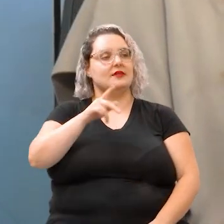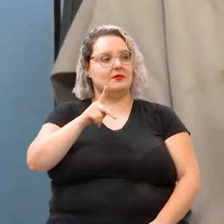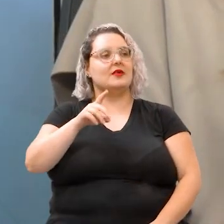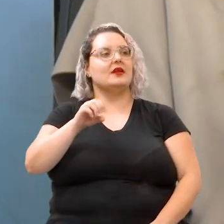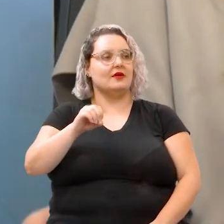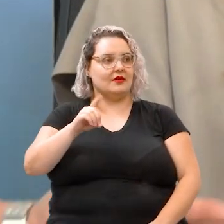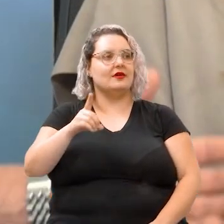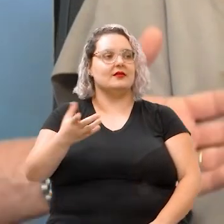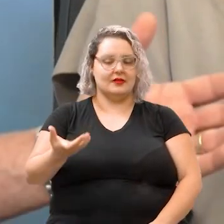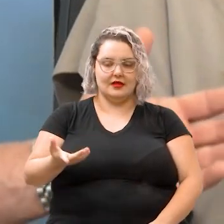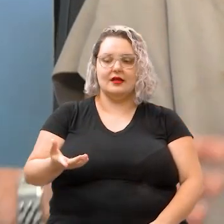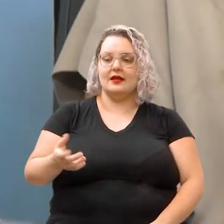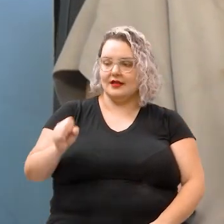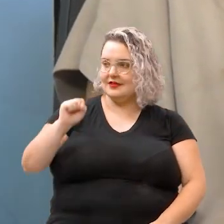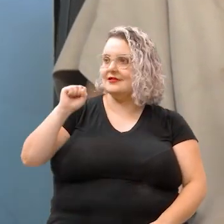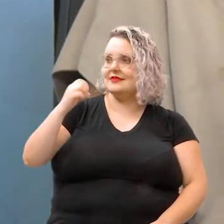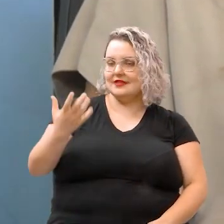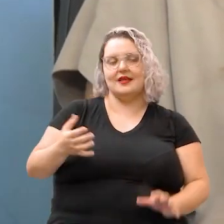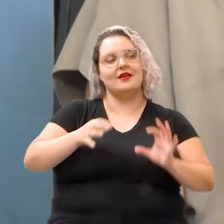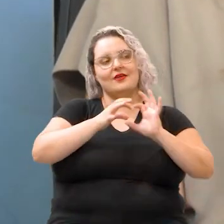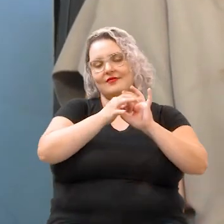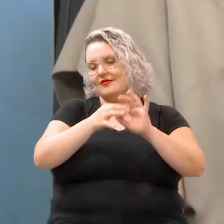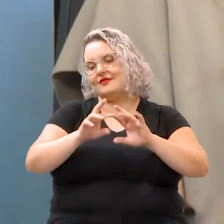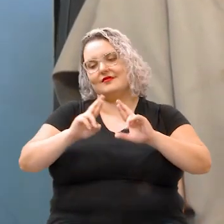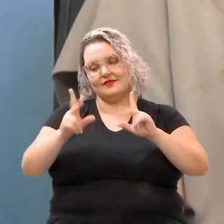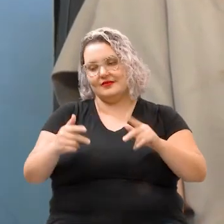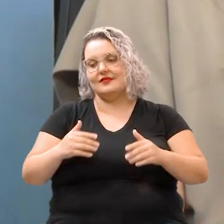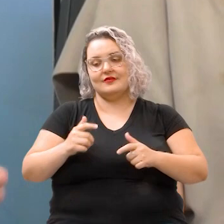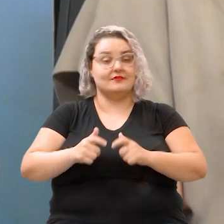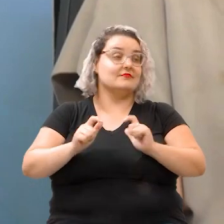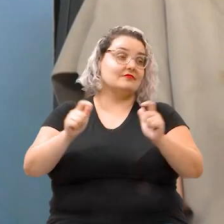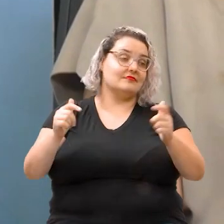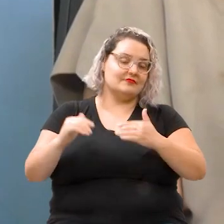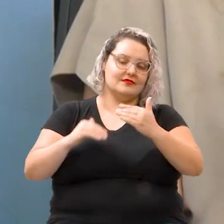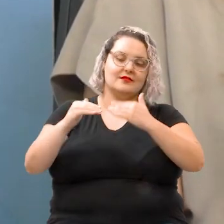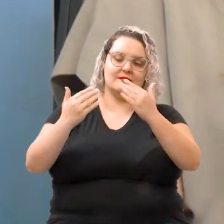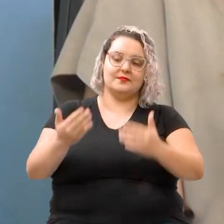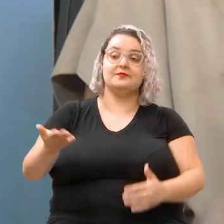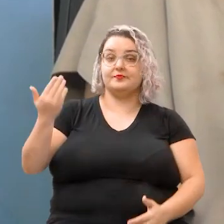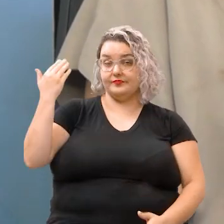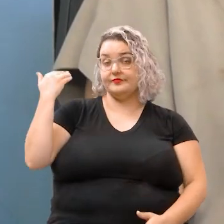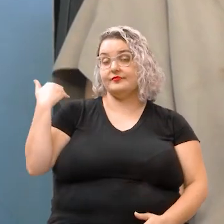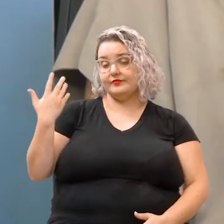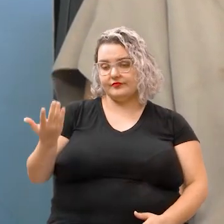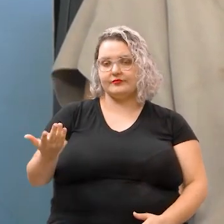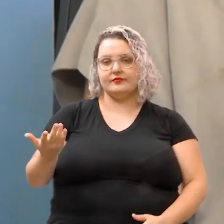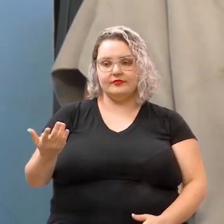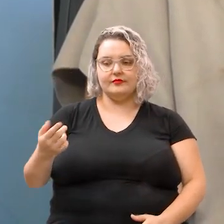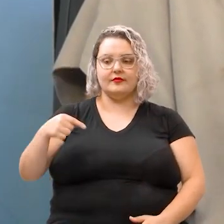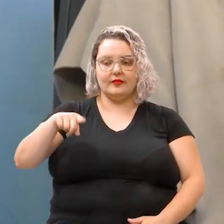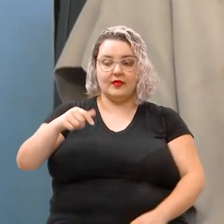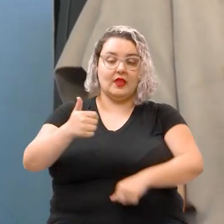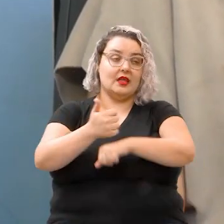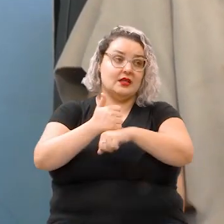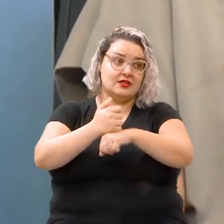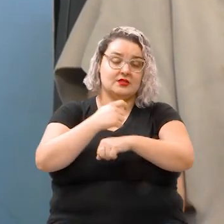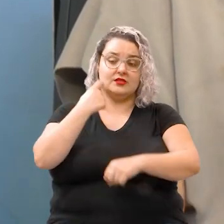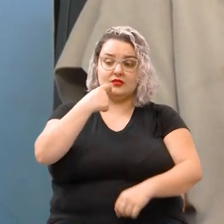CPOD, enfim, todo um contexto diferente. Tudo foi né? evoluindo. Lá atrás, né, você ia ao